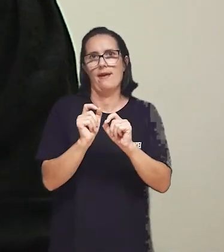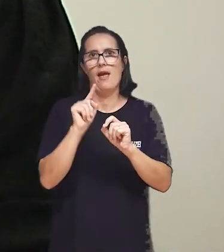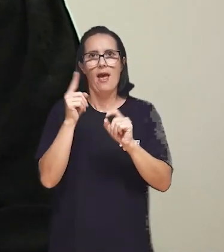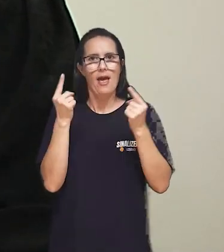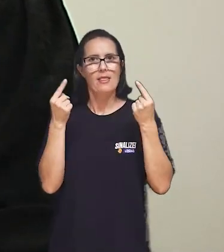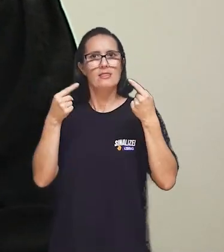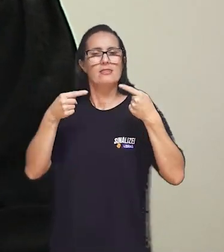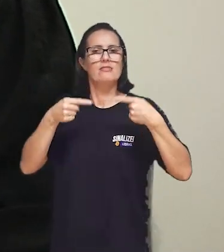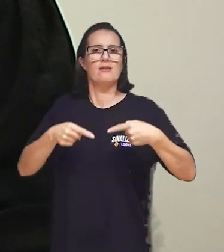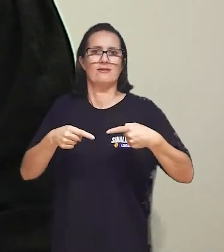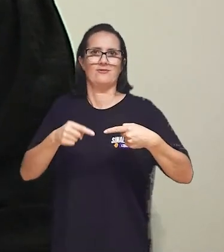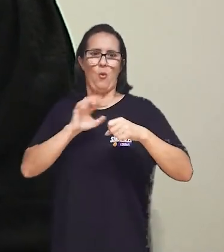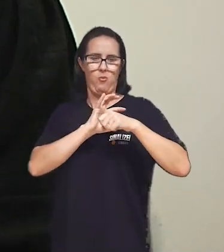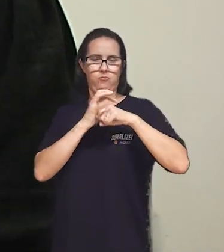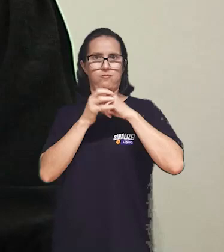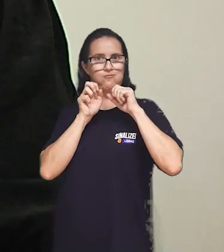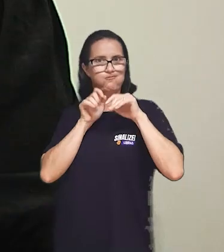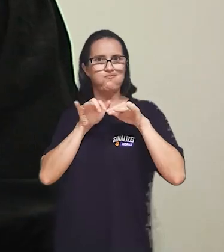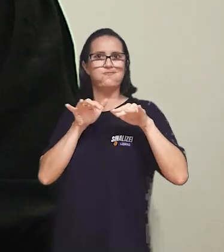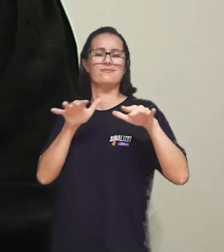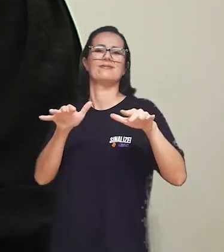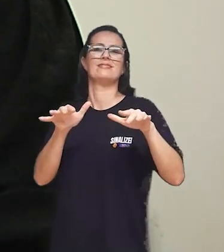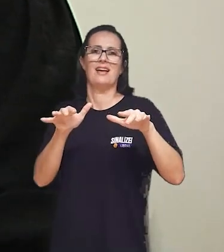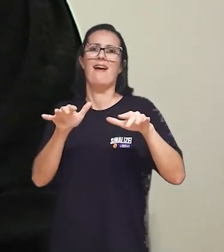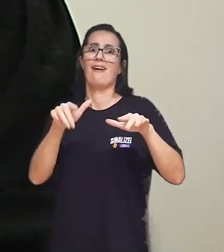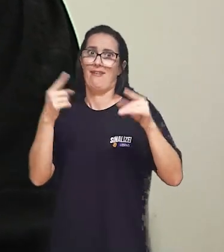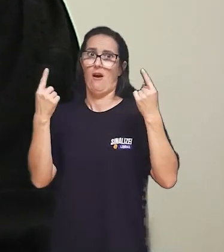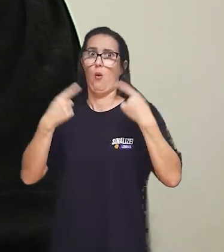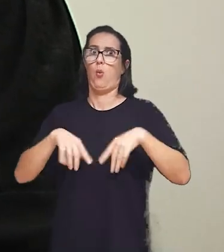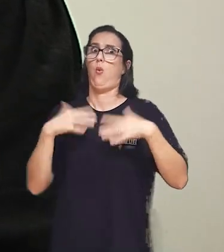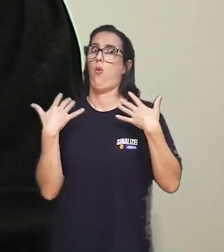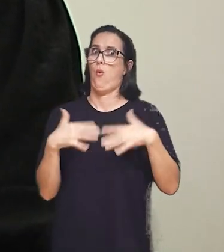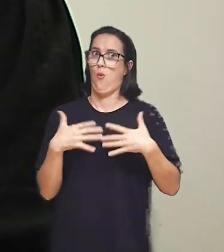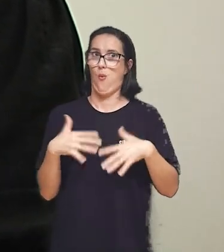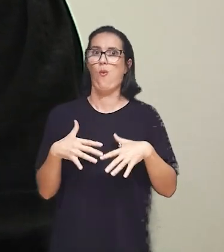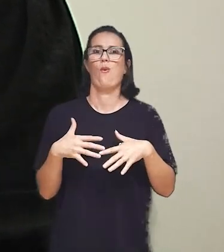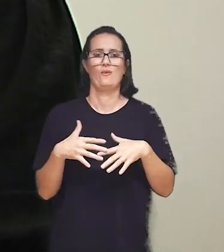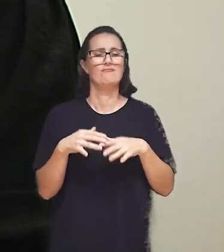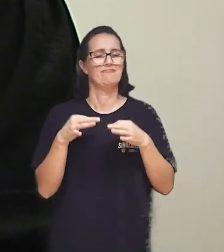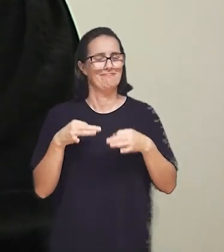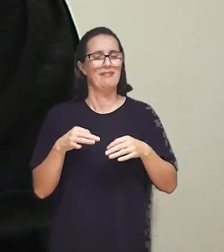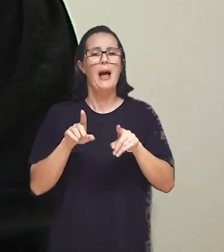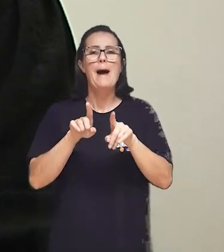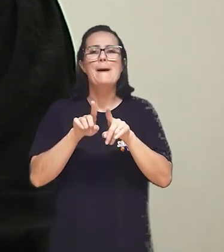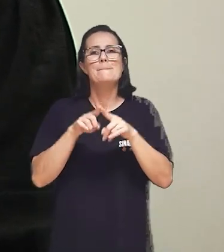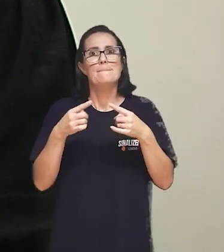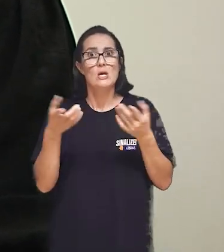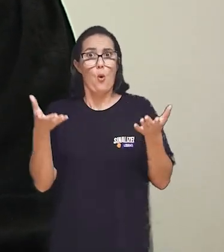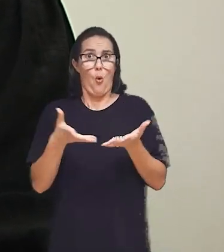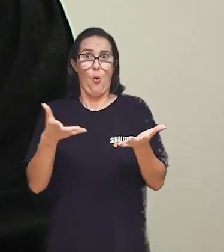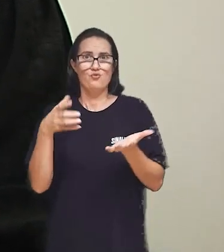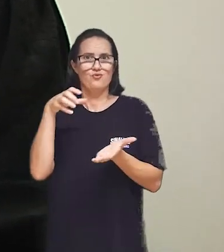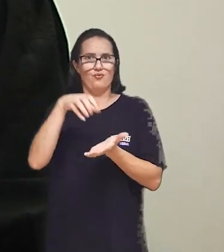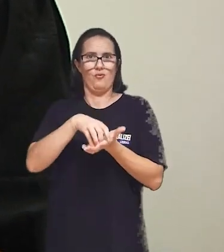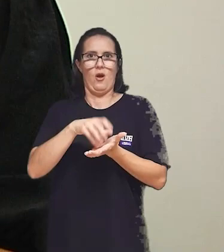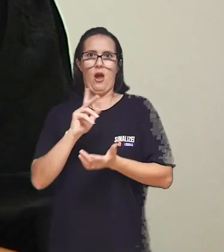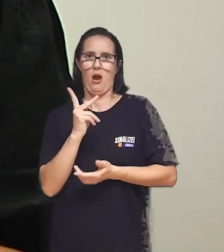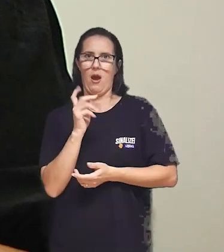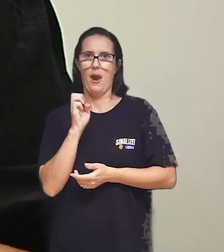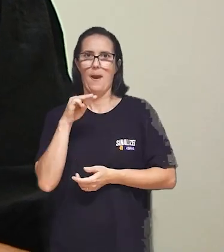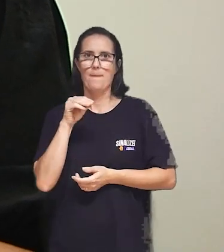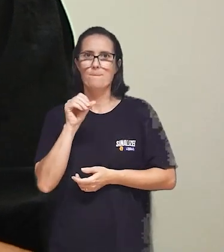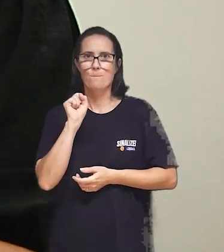um desafio passar pela pandemia, com certeza, mas hoje o EMOSC está muito mais forte, muito mais preparado